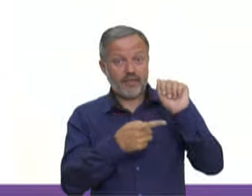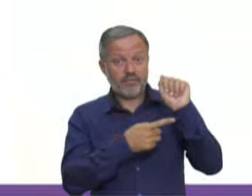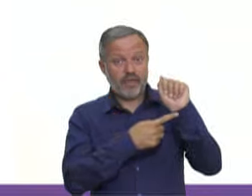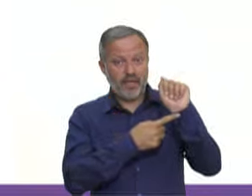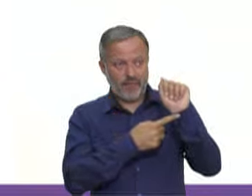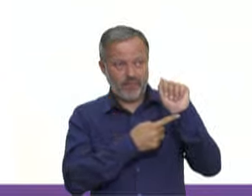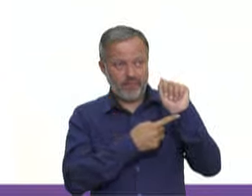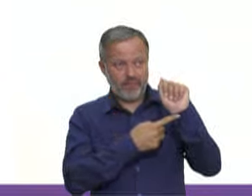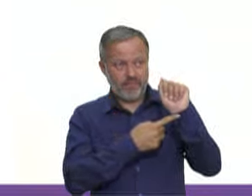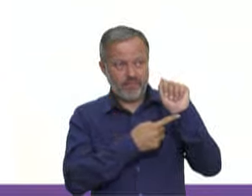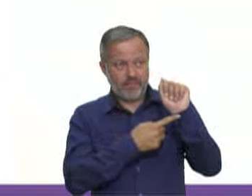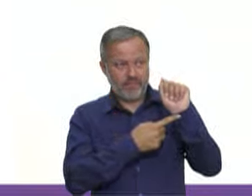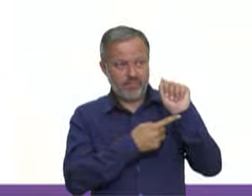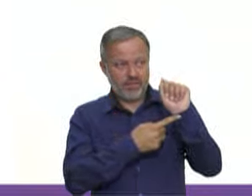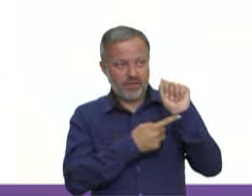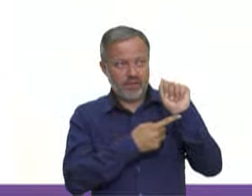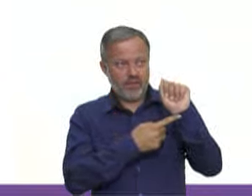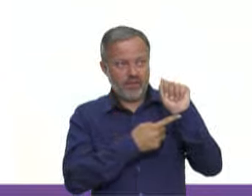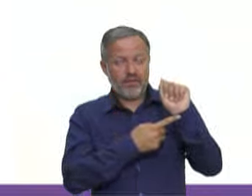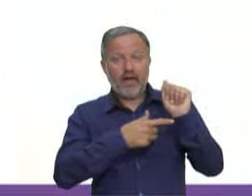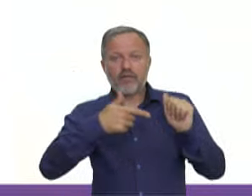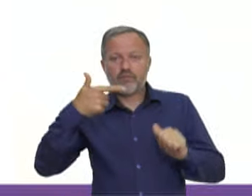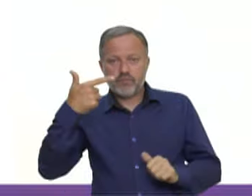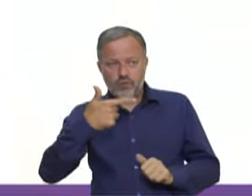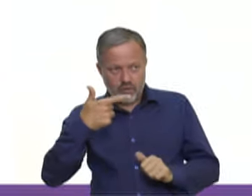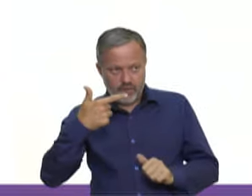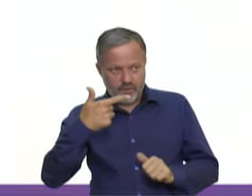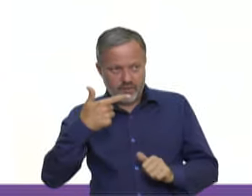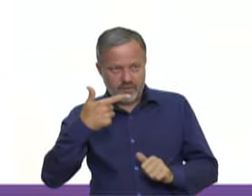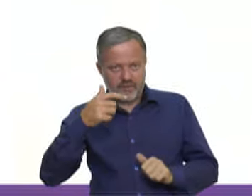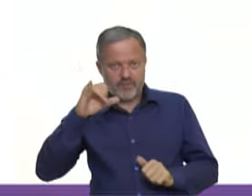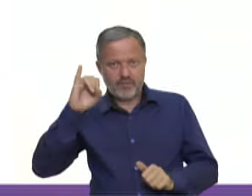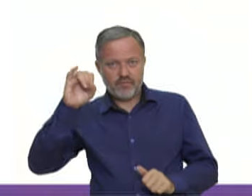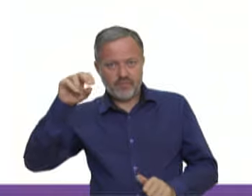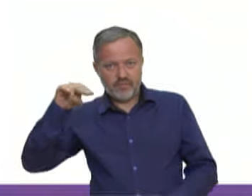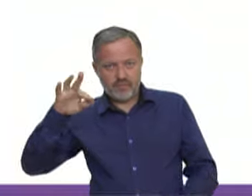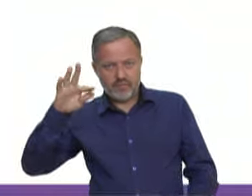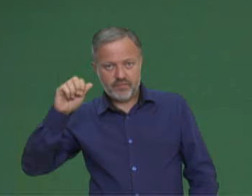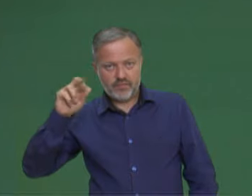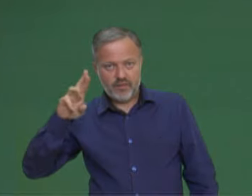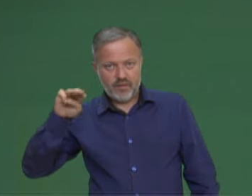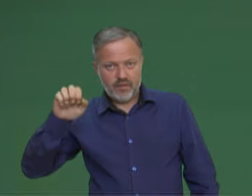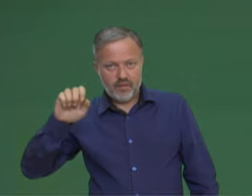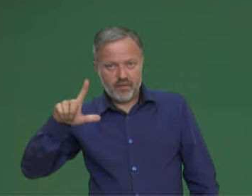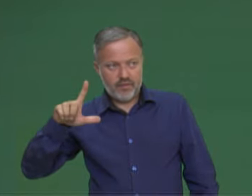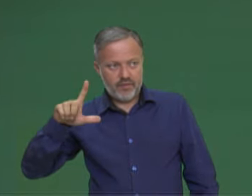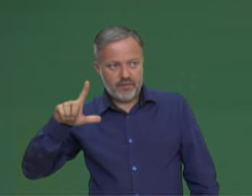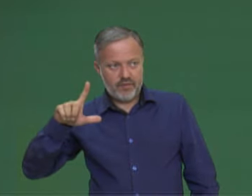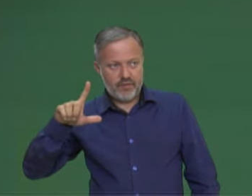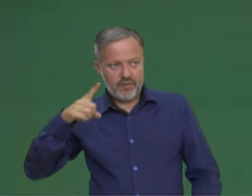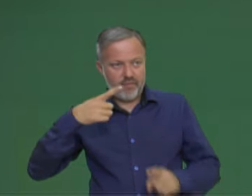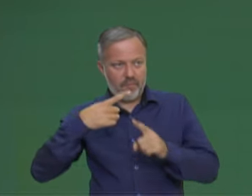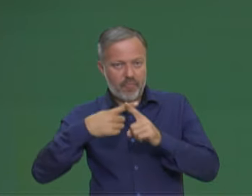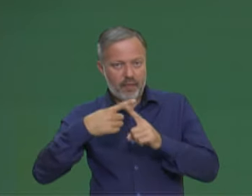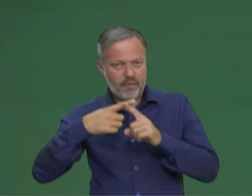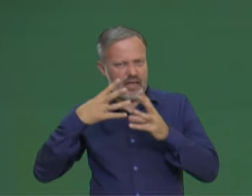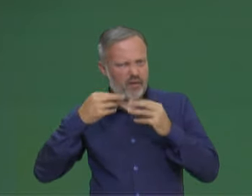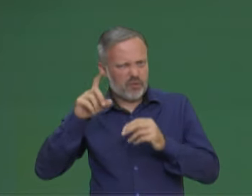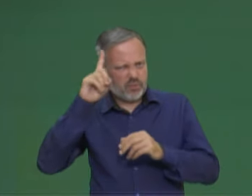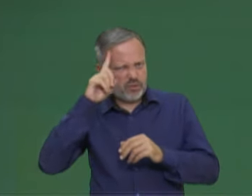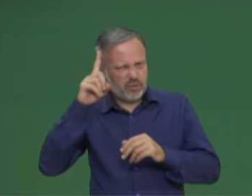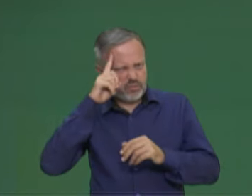Fácil, né? Agora, mensagens de grupos de parentes, informal. Às vezes tem que até deixar no silencioso, né? Porque é tanta gente, bom dia, boa tarde,